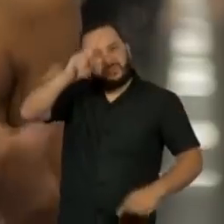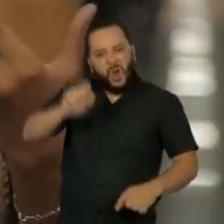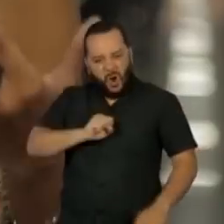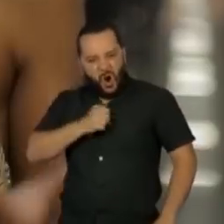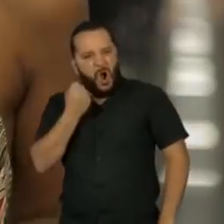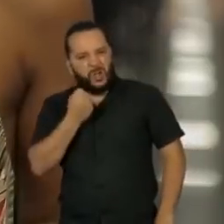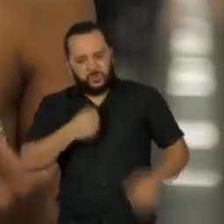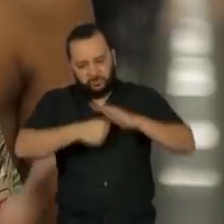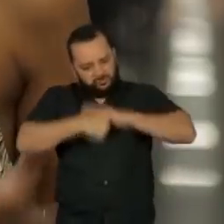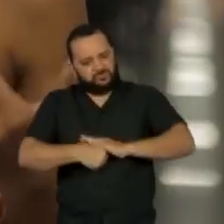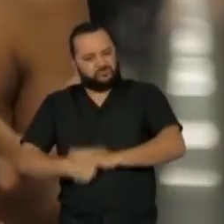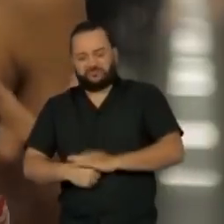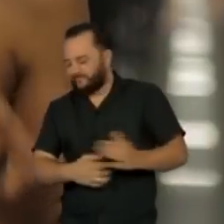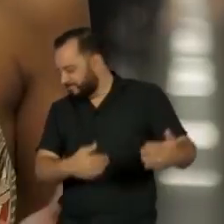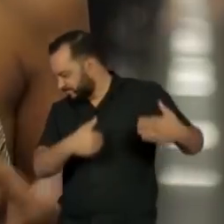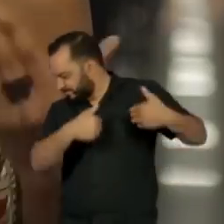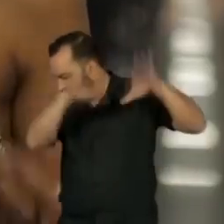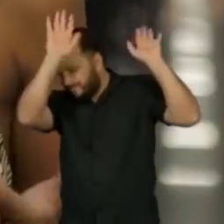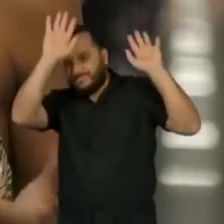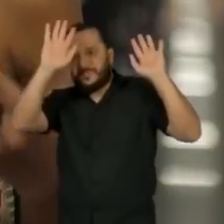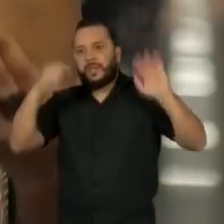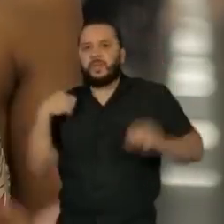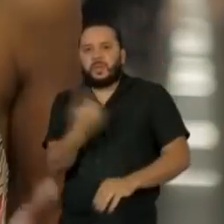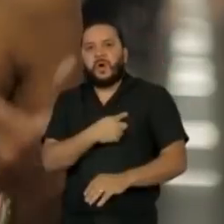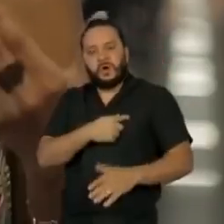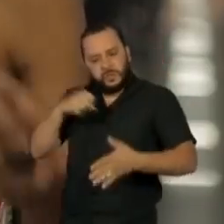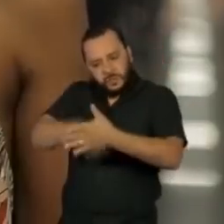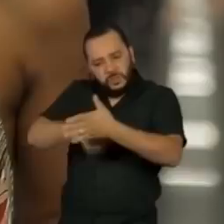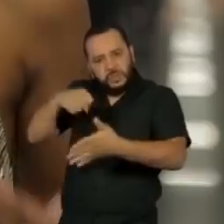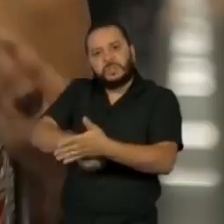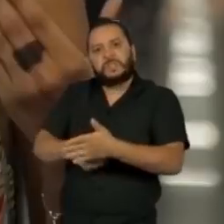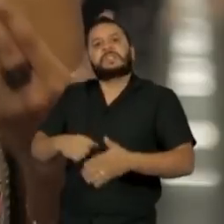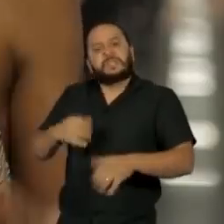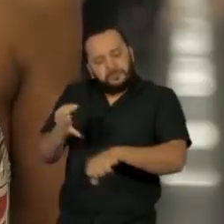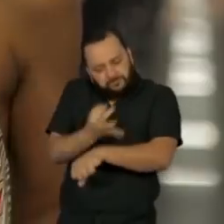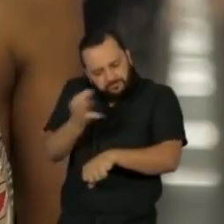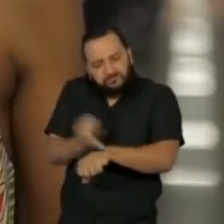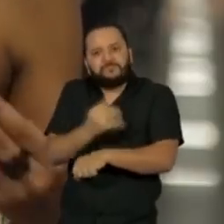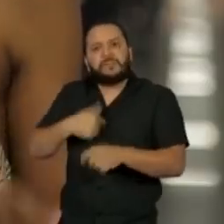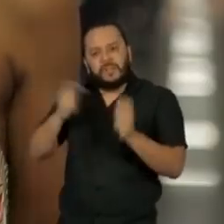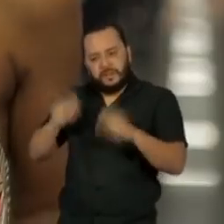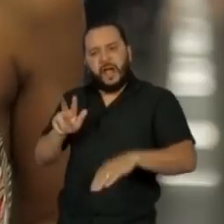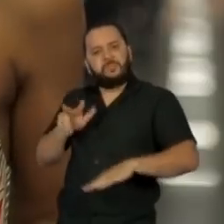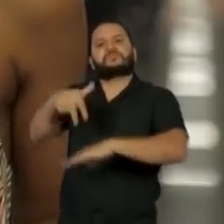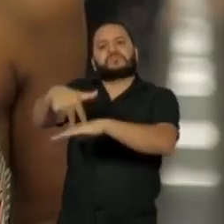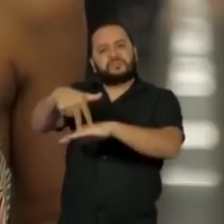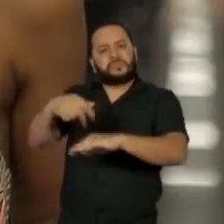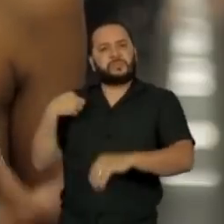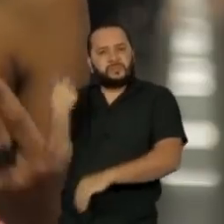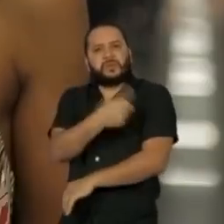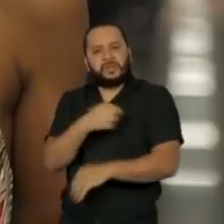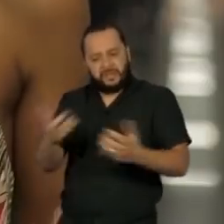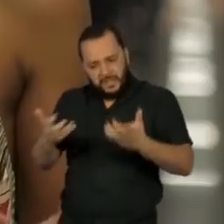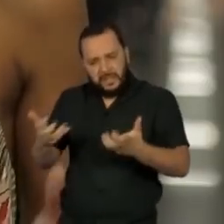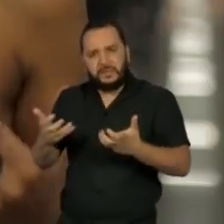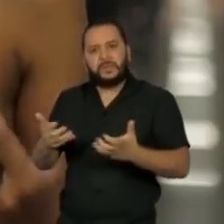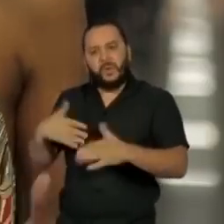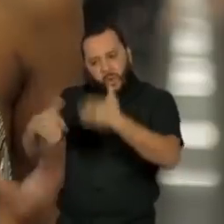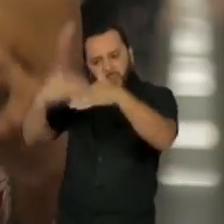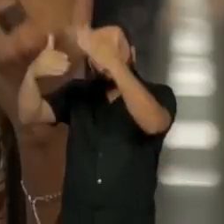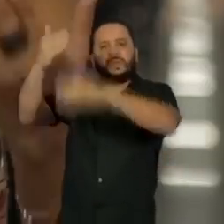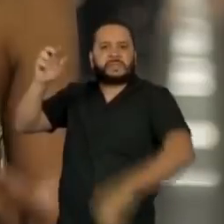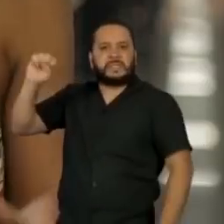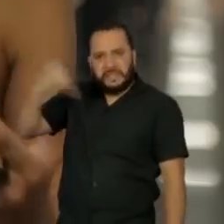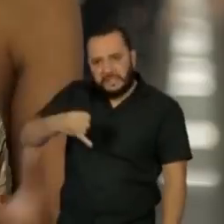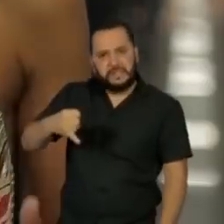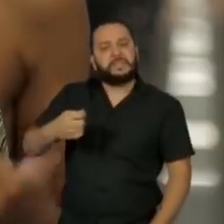e que a gente resista para que a gente possa um dia de fato existir com plenitude, com magnitude, porque é isso que nós estamos construindo, é isso